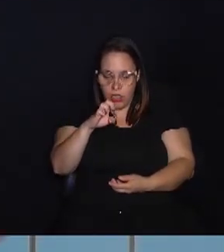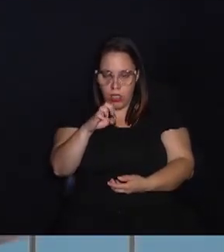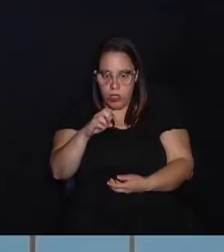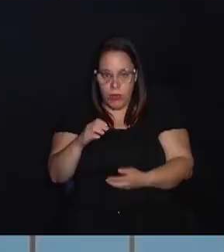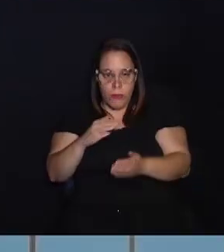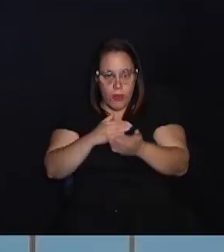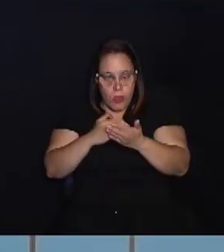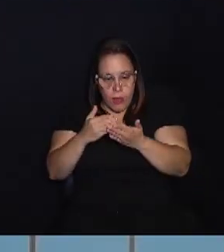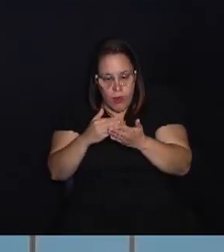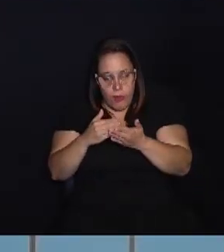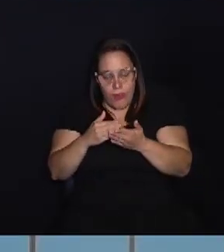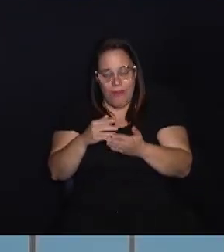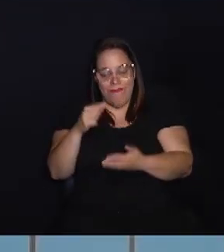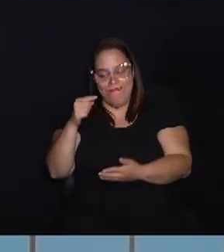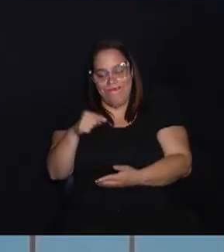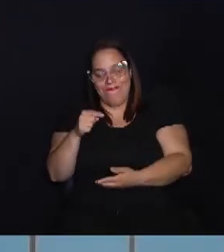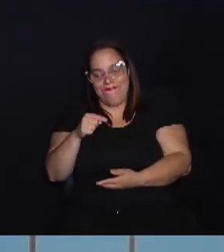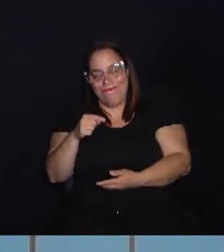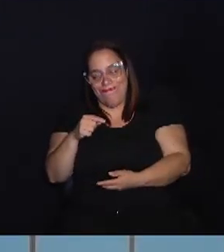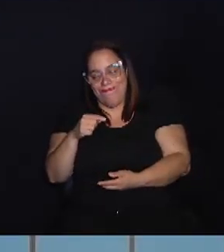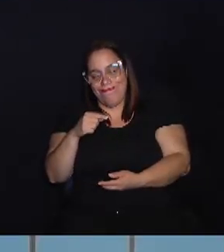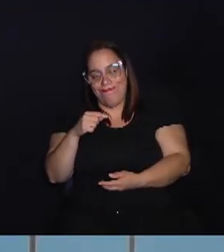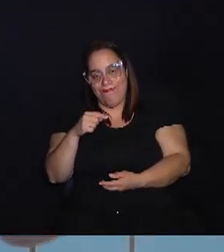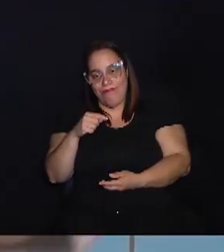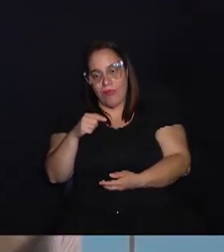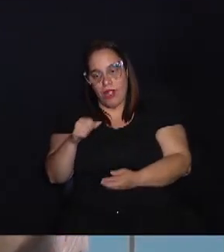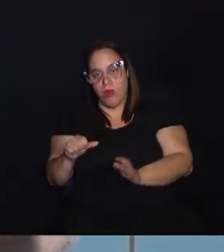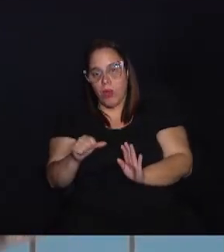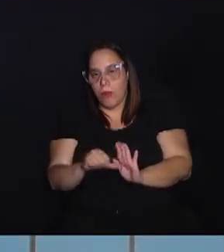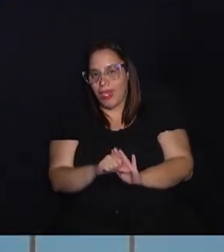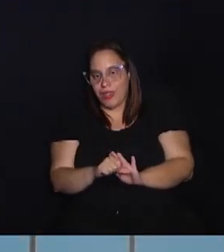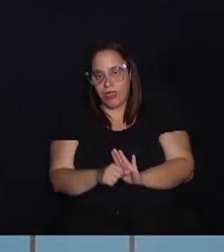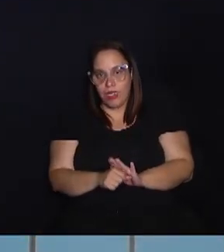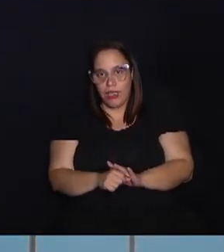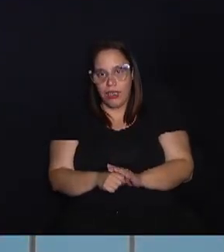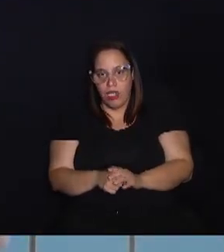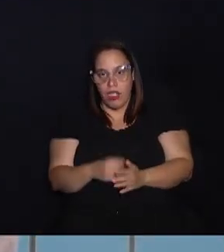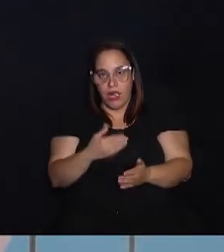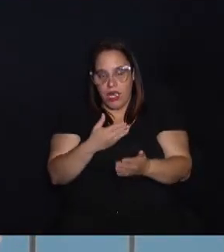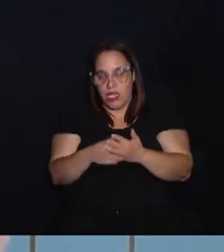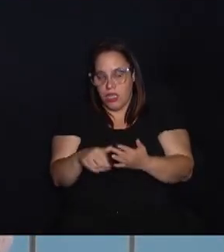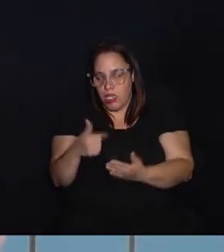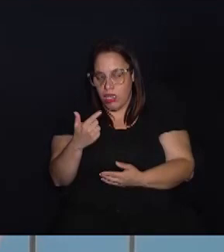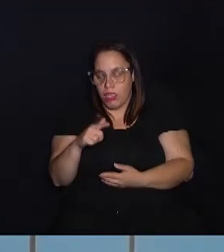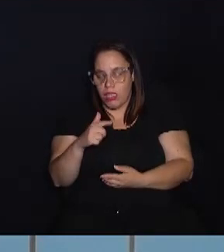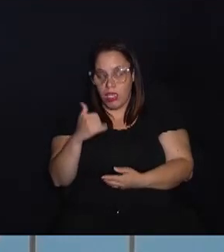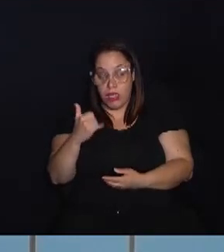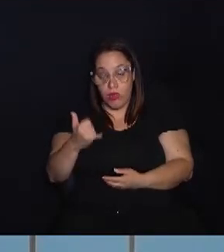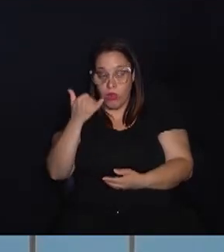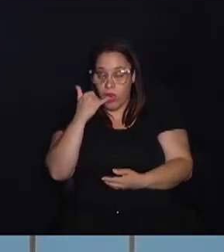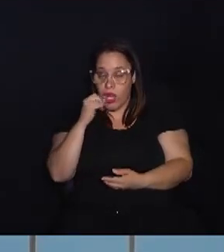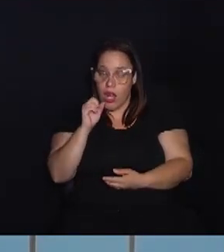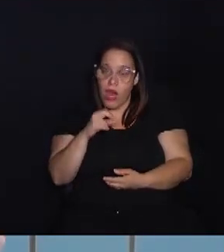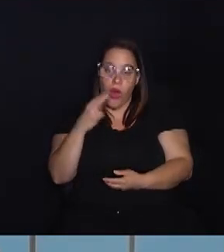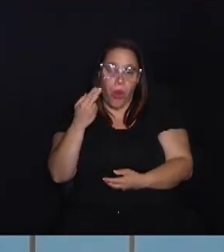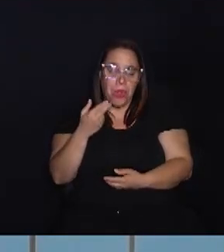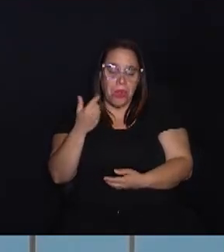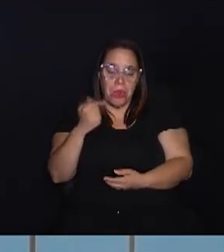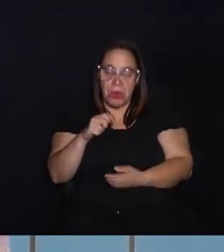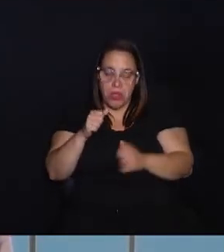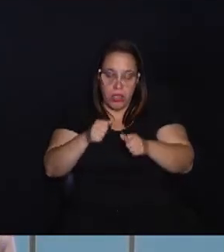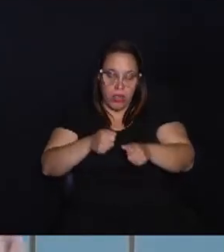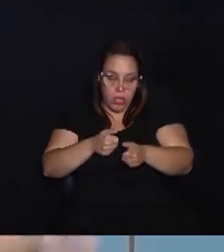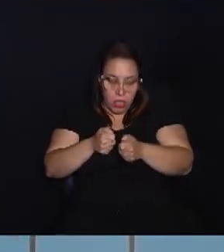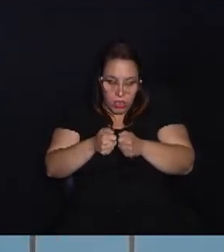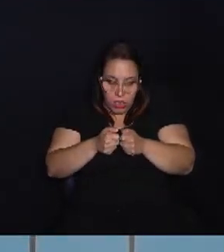para você. E aqui, ó, tem um castigo. Esse castigo você vai ficar sem celular e tal. Que é normal, é assim. Se você falta no